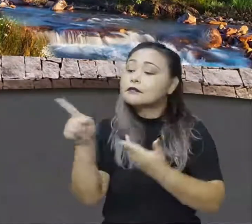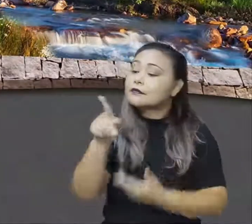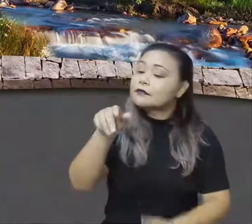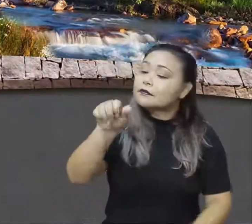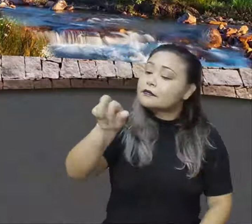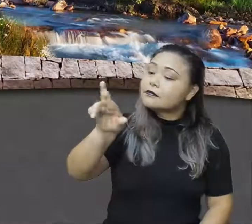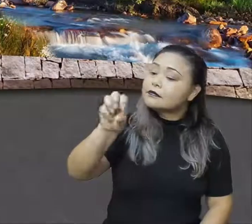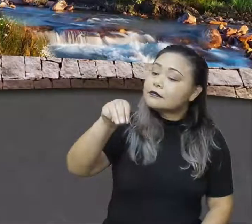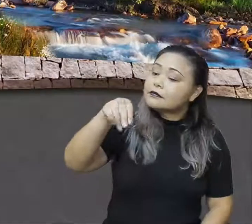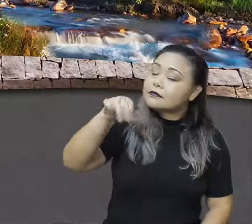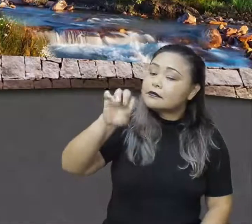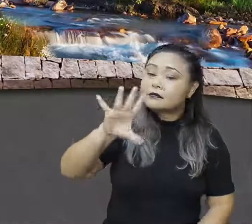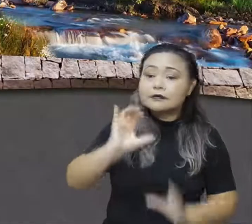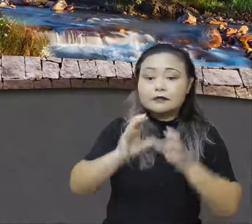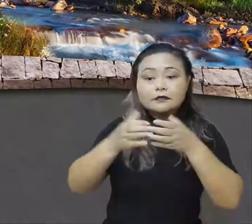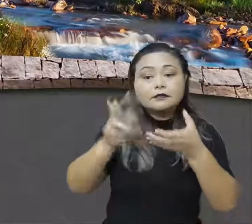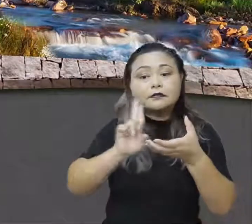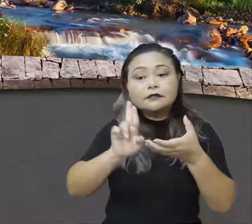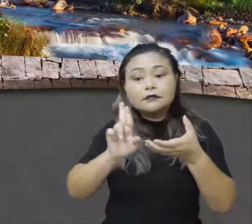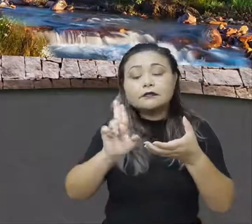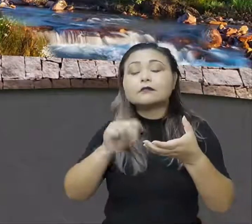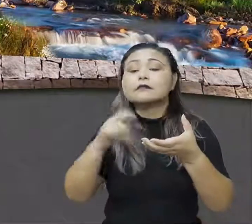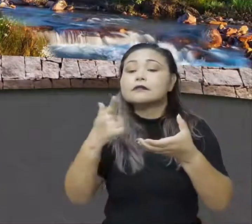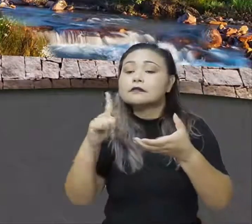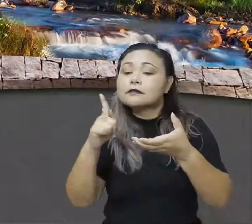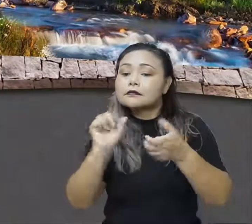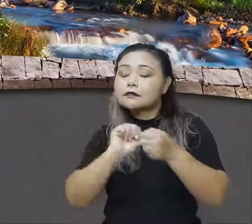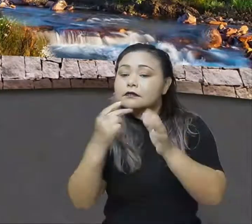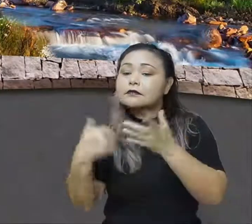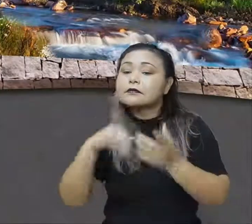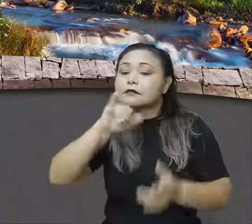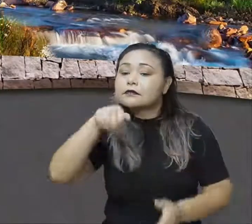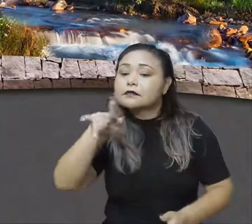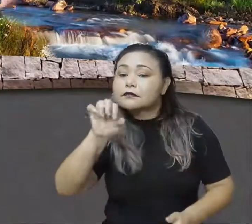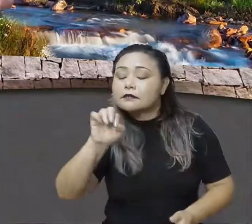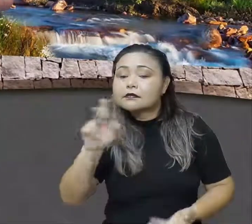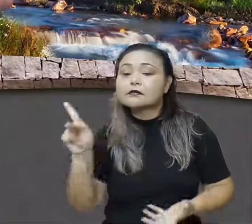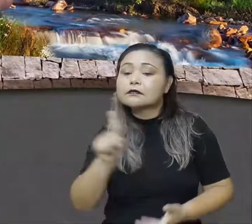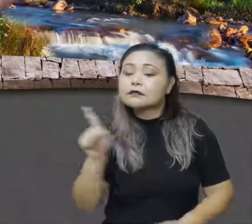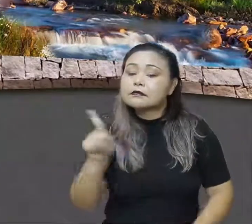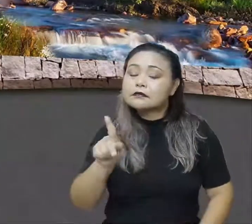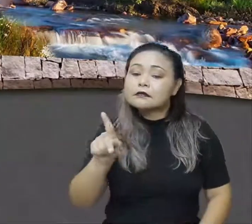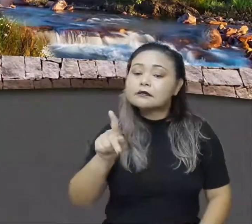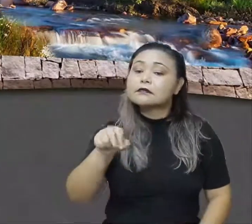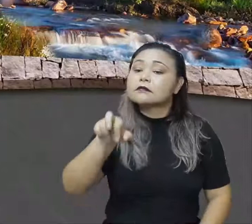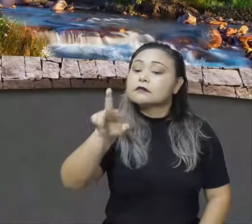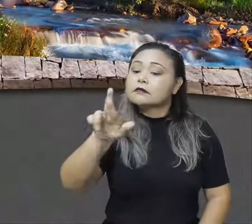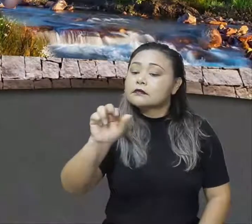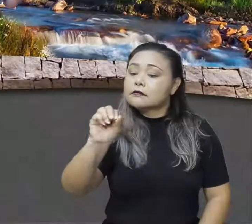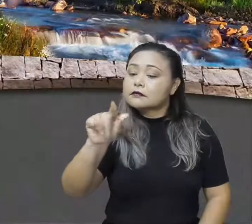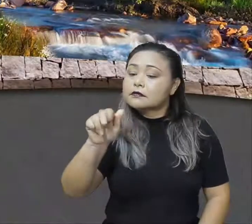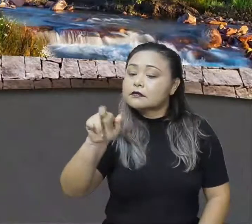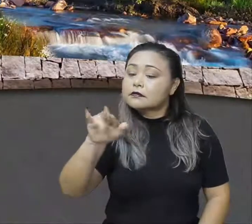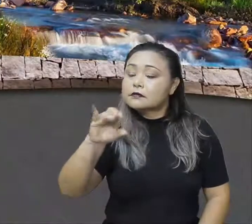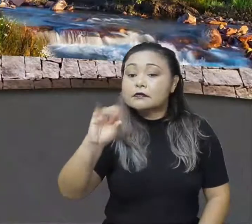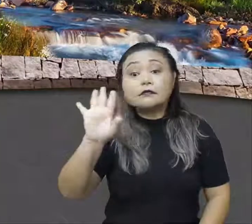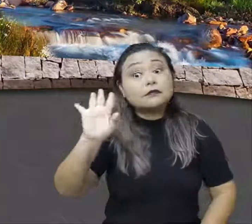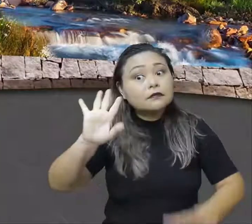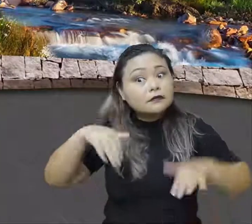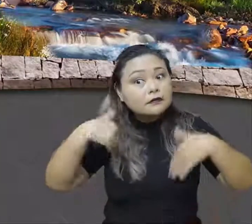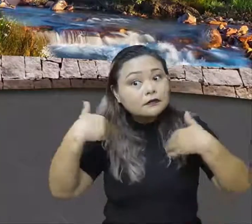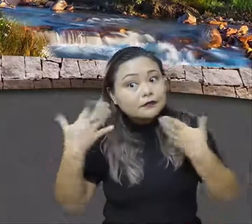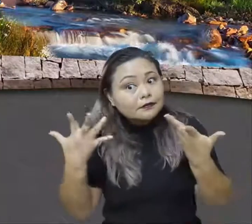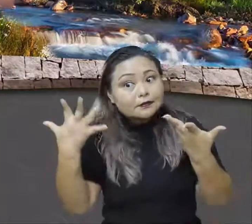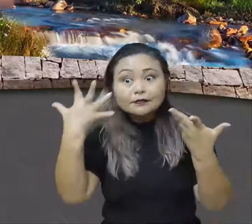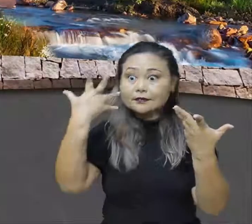Arimateia, em nome da equipe de Geografia com o professor Jorge, com o professor Rogério e a nossa